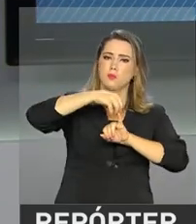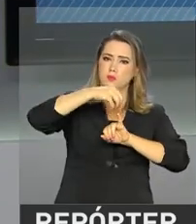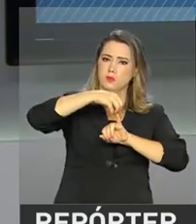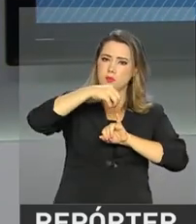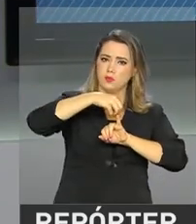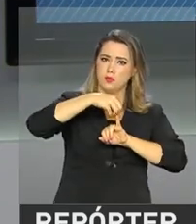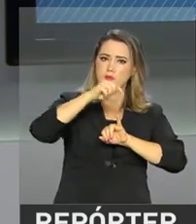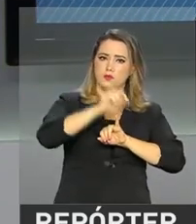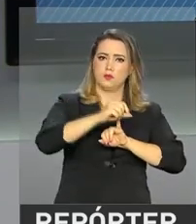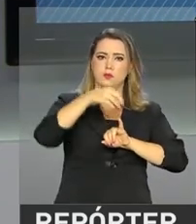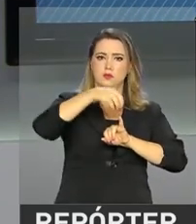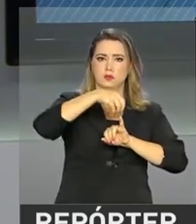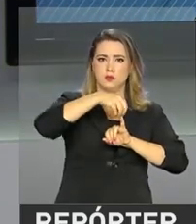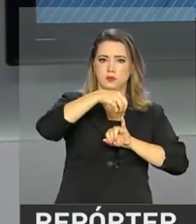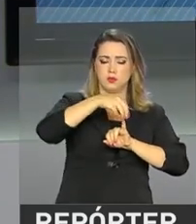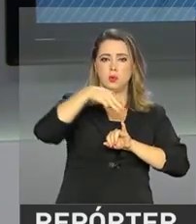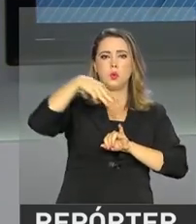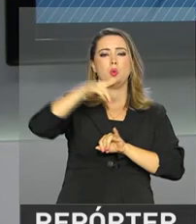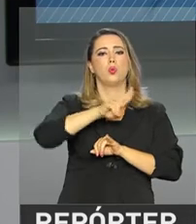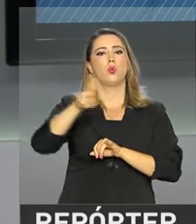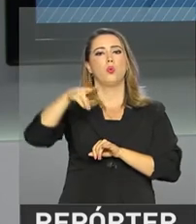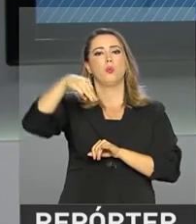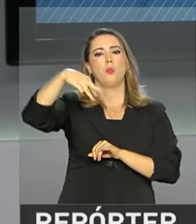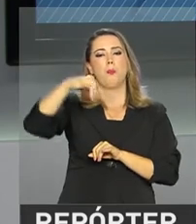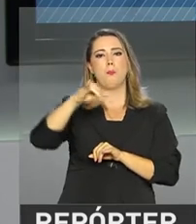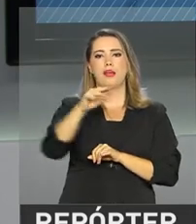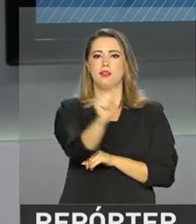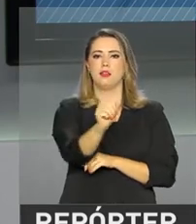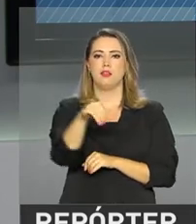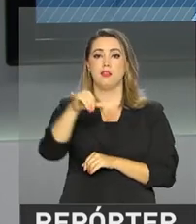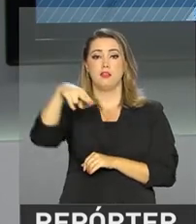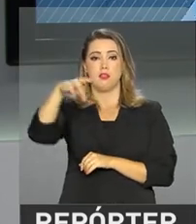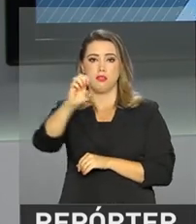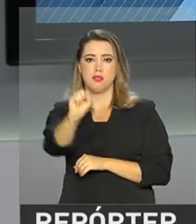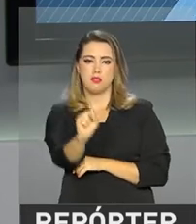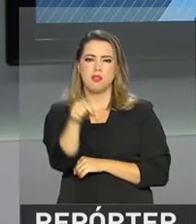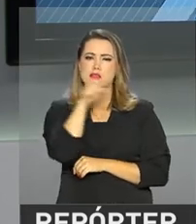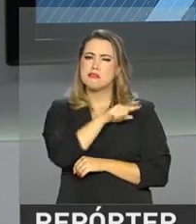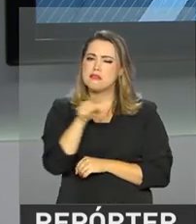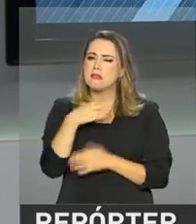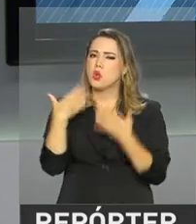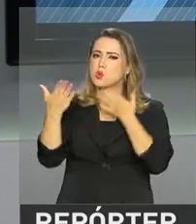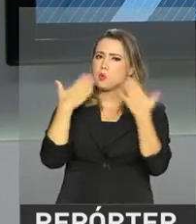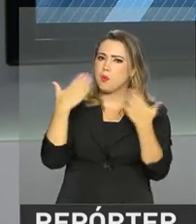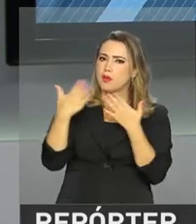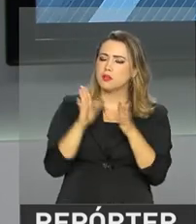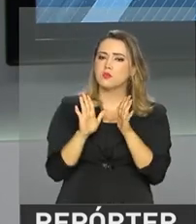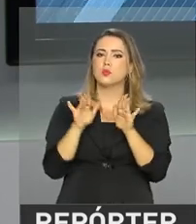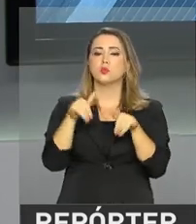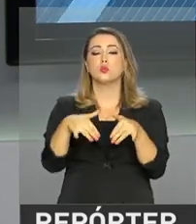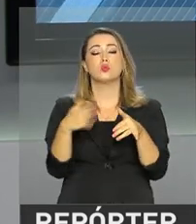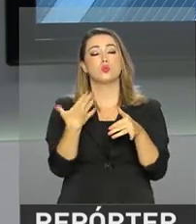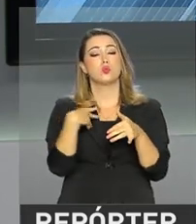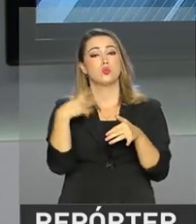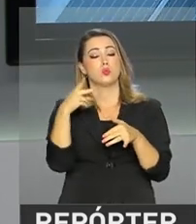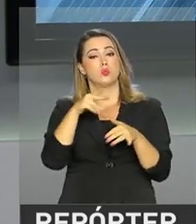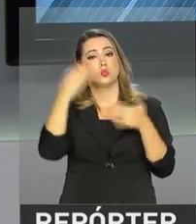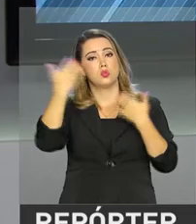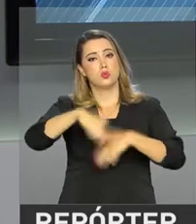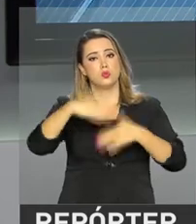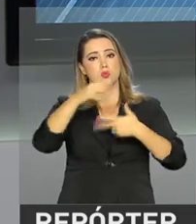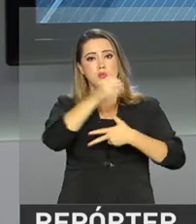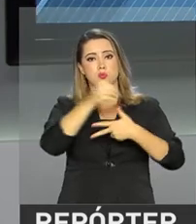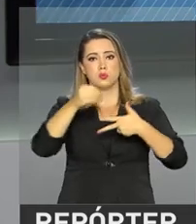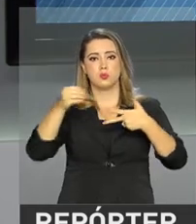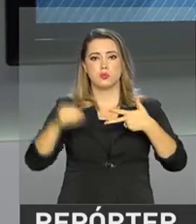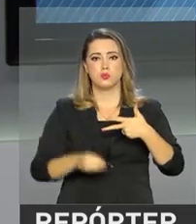e Pesquisas Educacionais, Anísio Teixeira, Maria Inês Fini. Eles fizeram um balanço do último dia de provas do Exame Nacional do Ensino